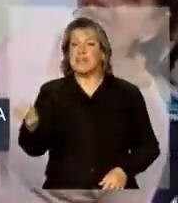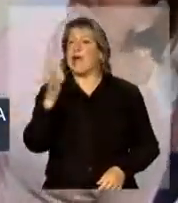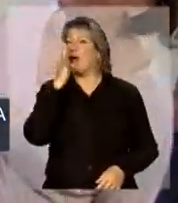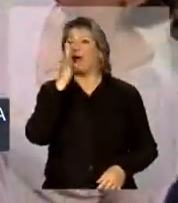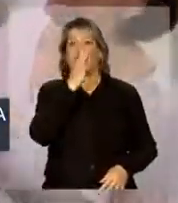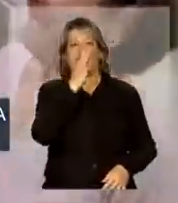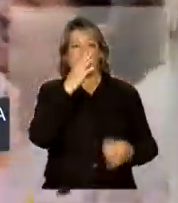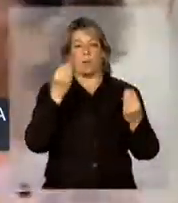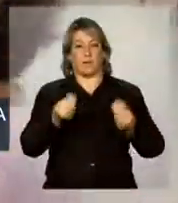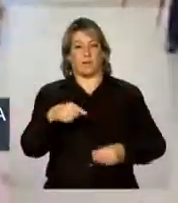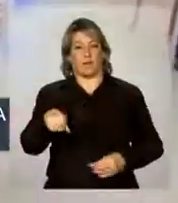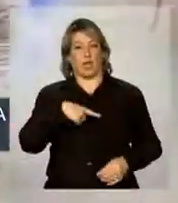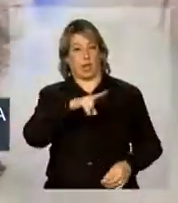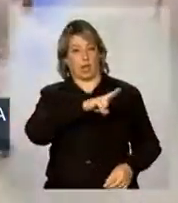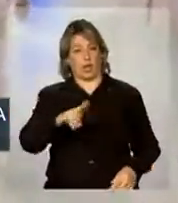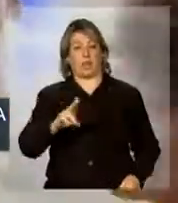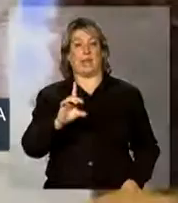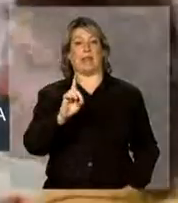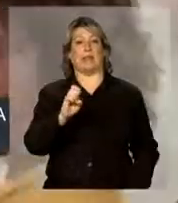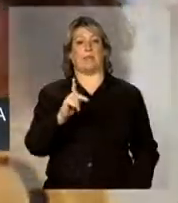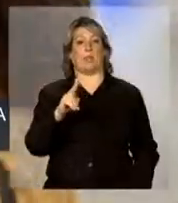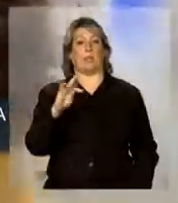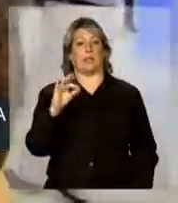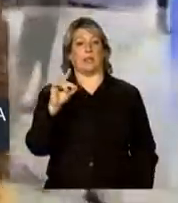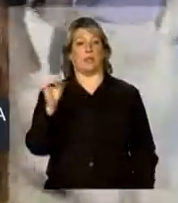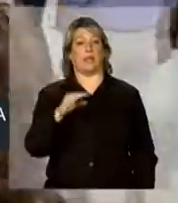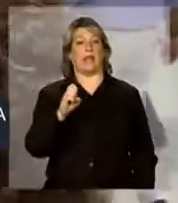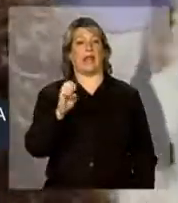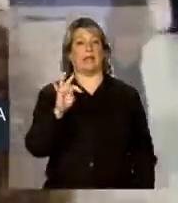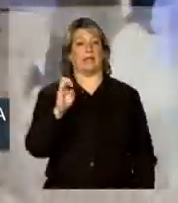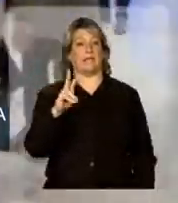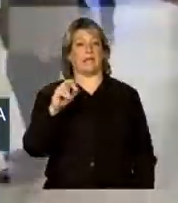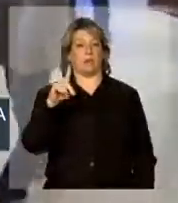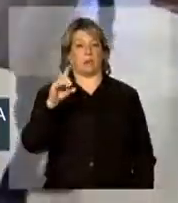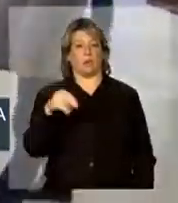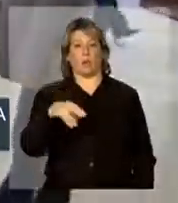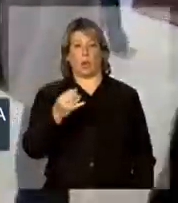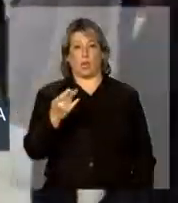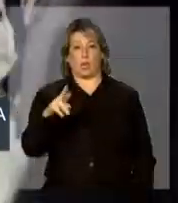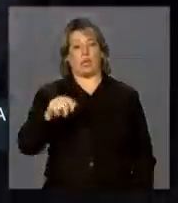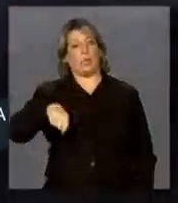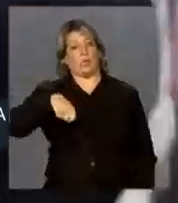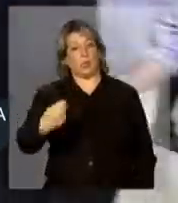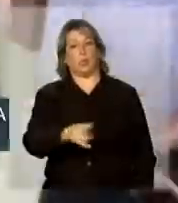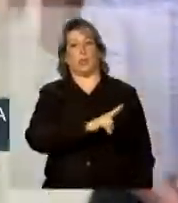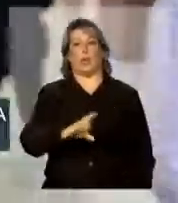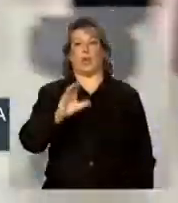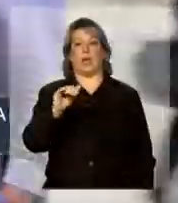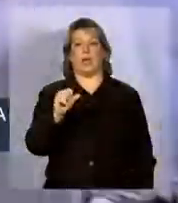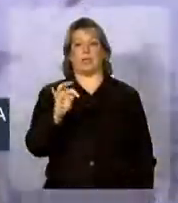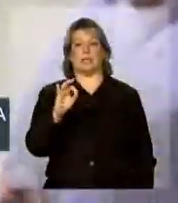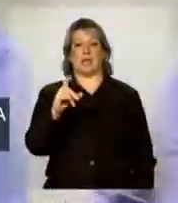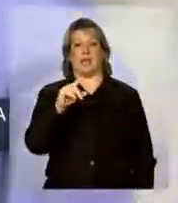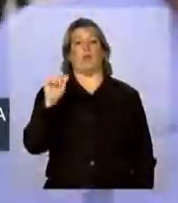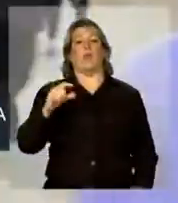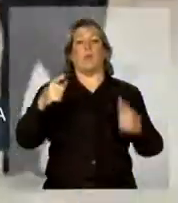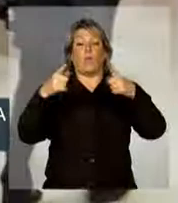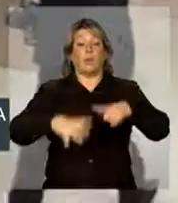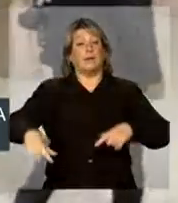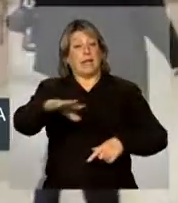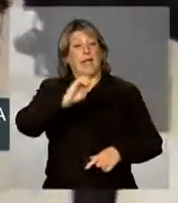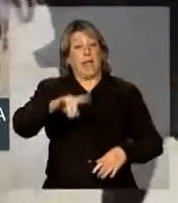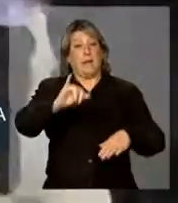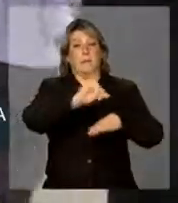Deputado Etevaldo Nogueira que fica dentro da arena do Castelão na área dedicada às artes plásticas